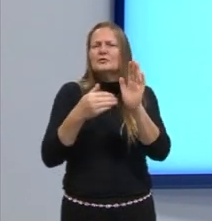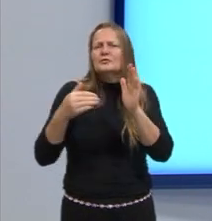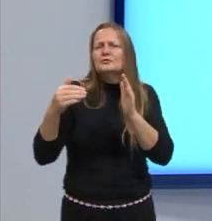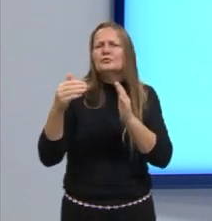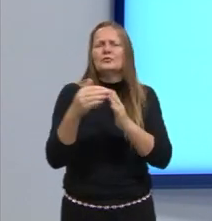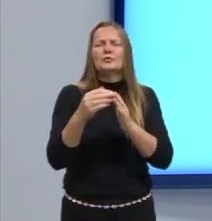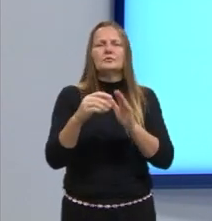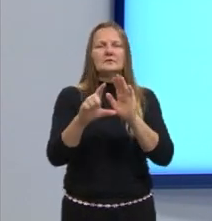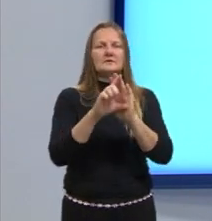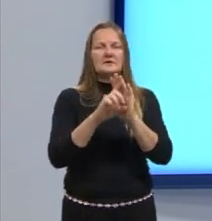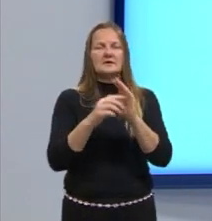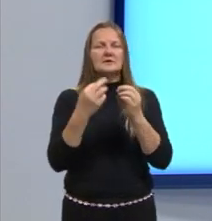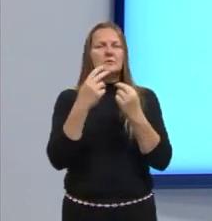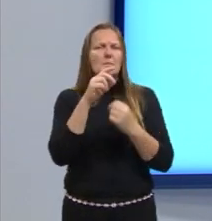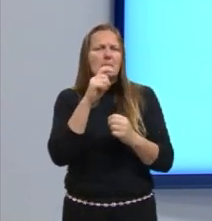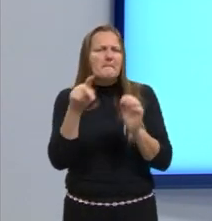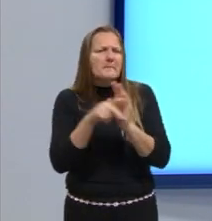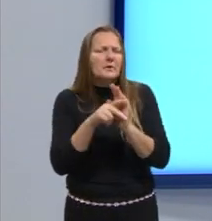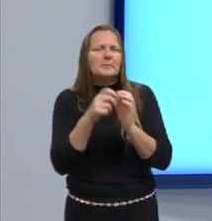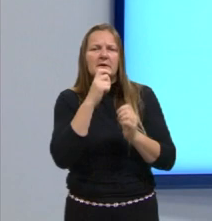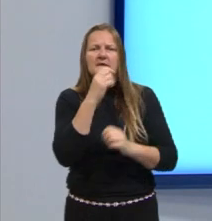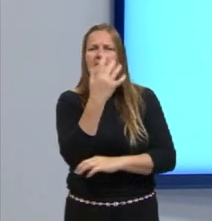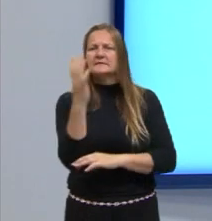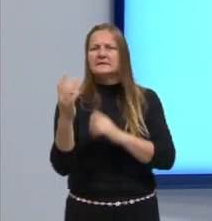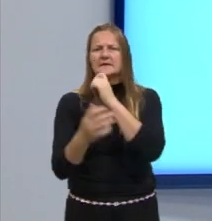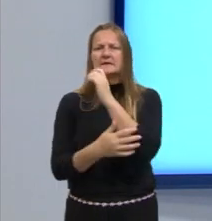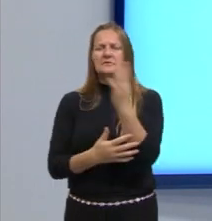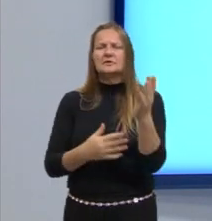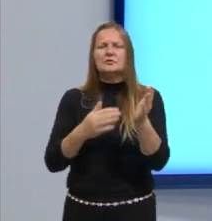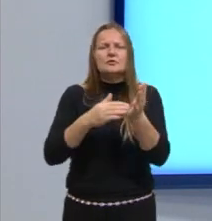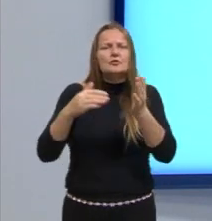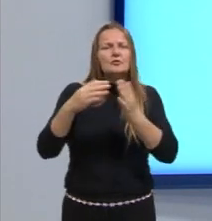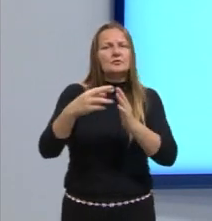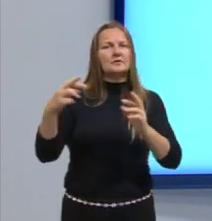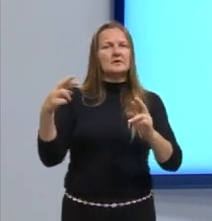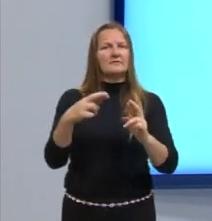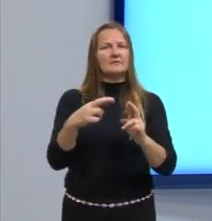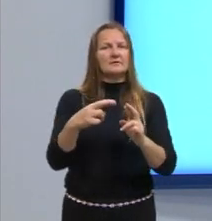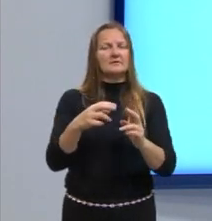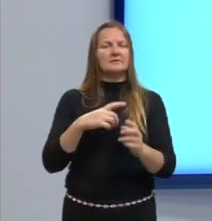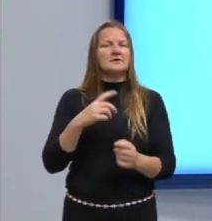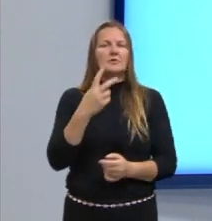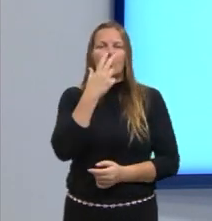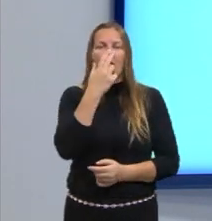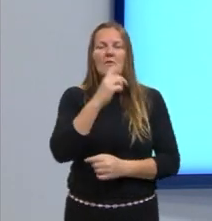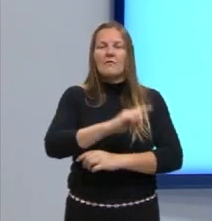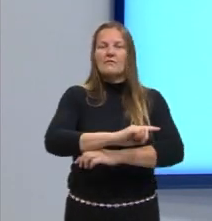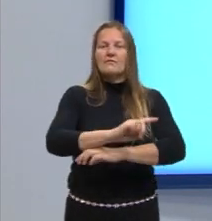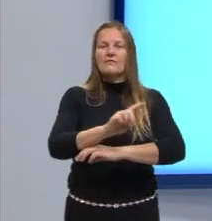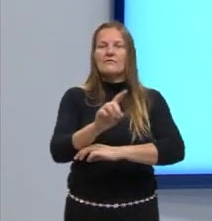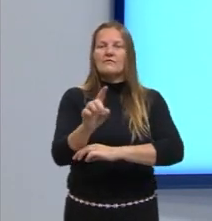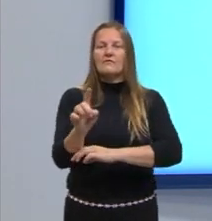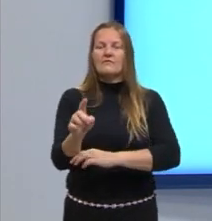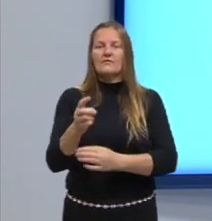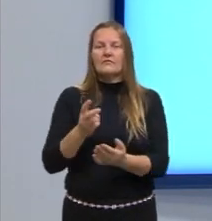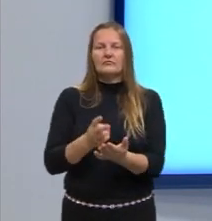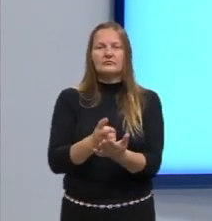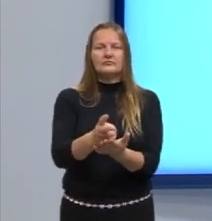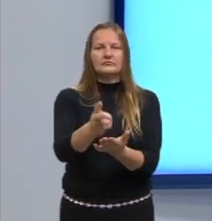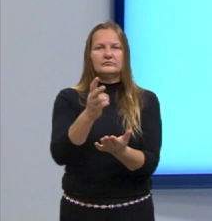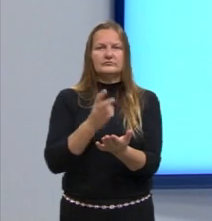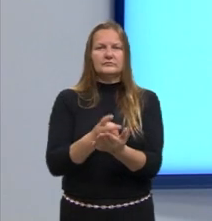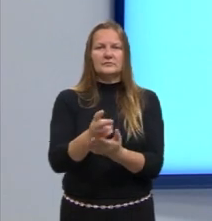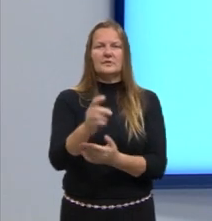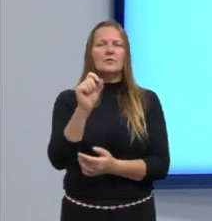natureza são as mesmas em todos os sistemas de referência que se movem com velocidade constante que